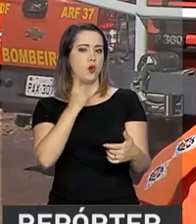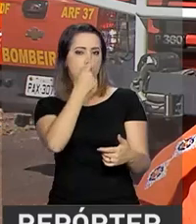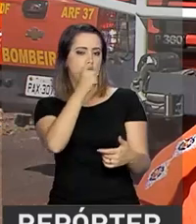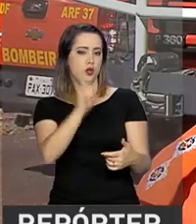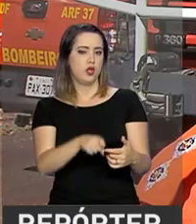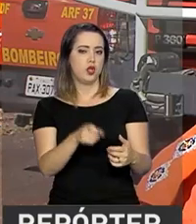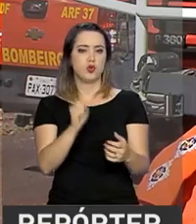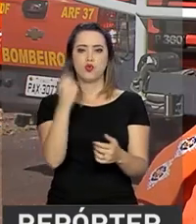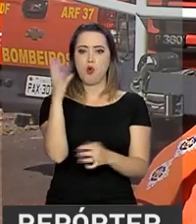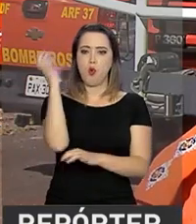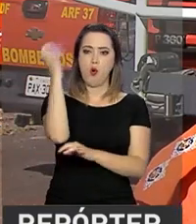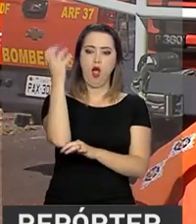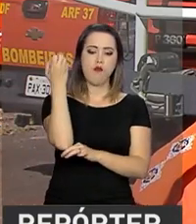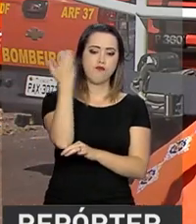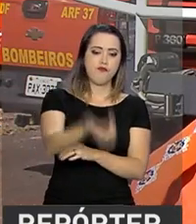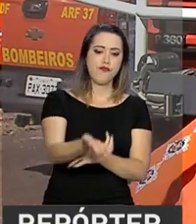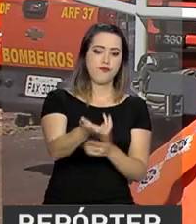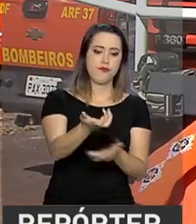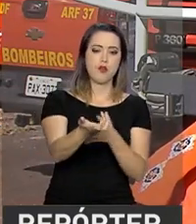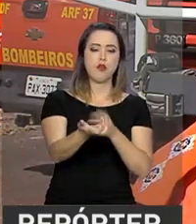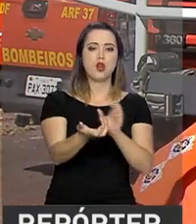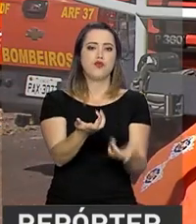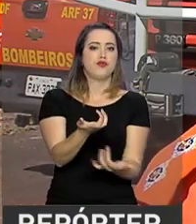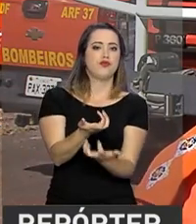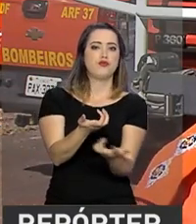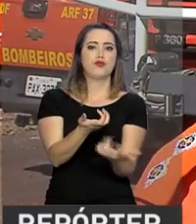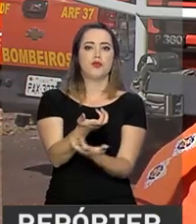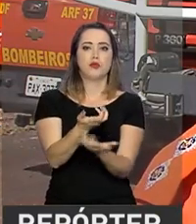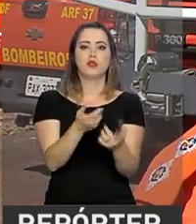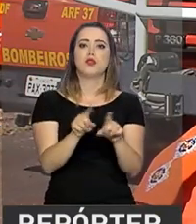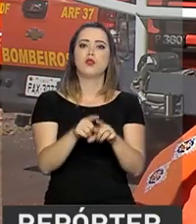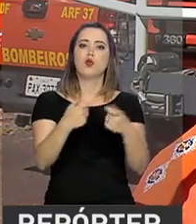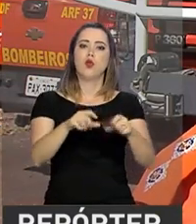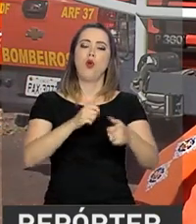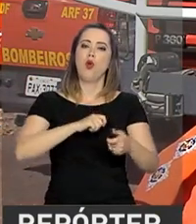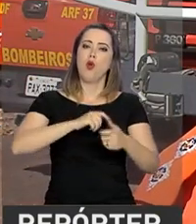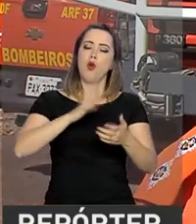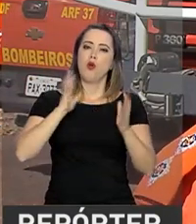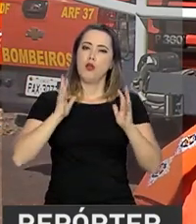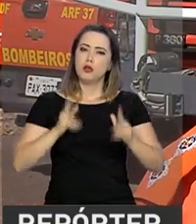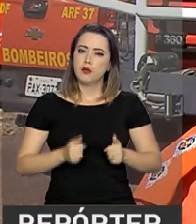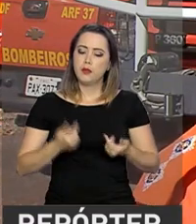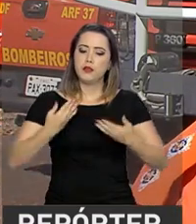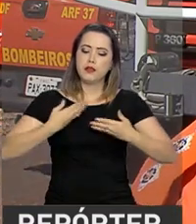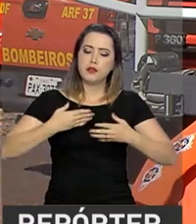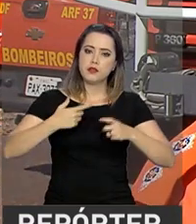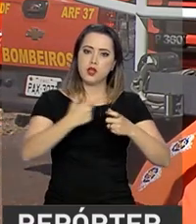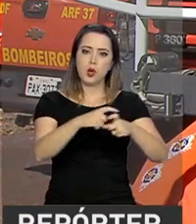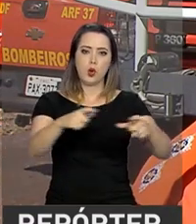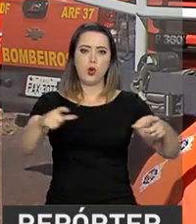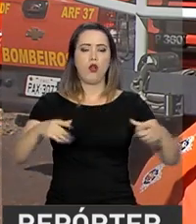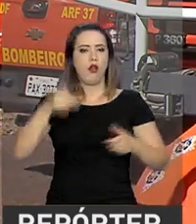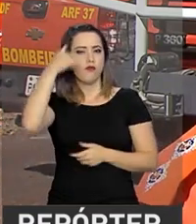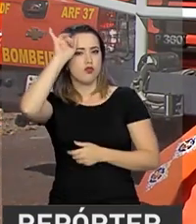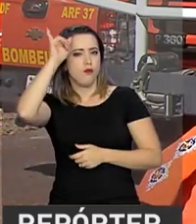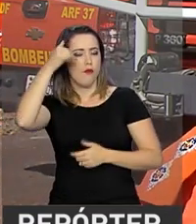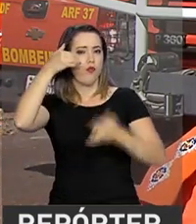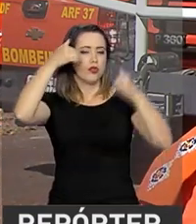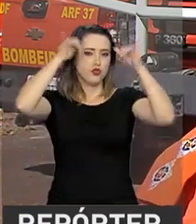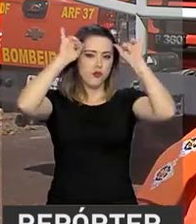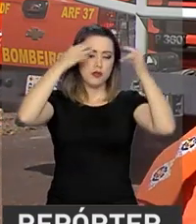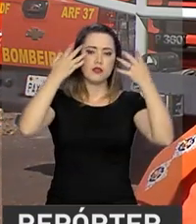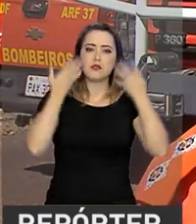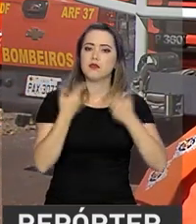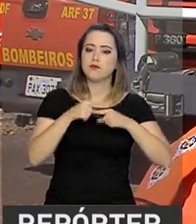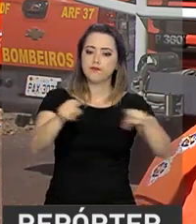ou vão realizar limpeza em chácaras, em fazendas. Então a gente orienta que não sejam realizadas